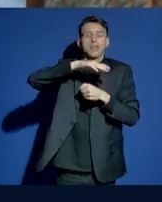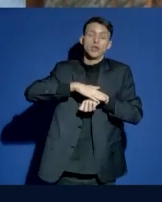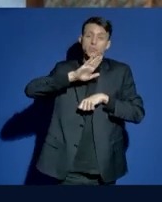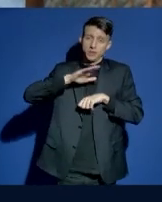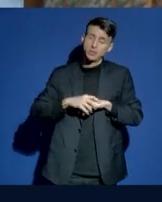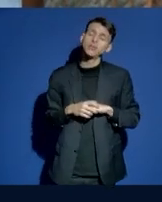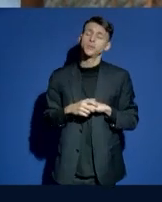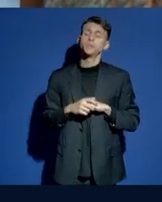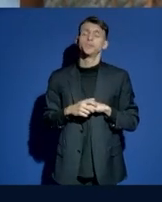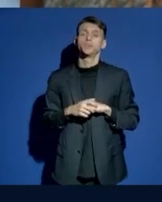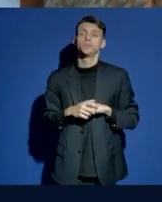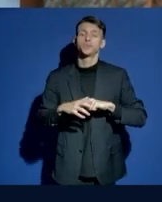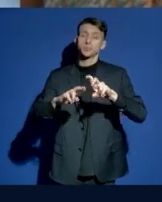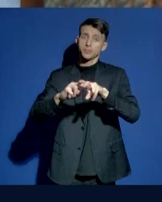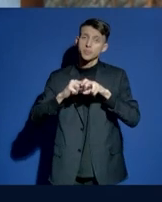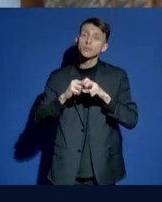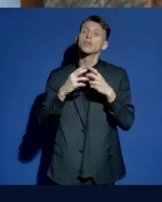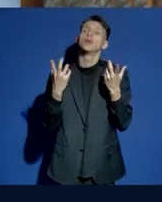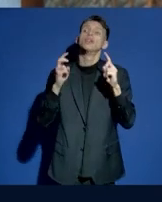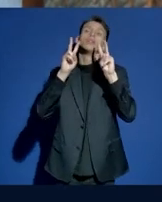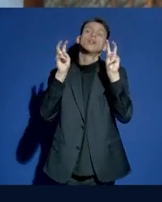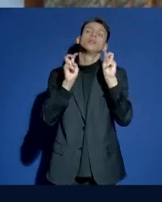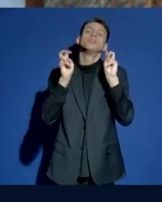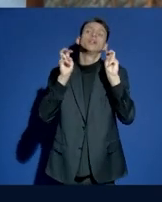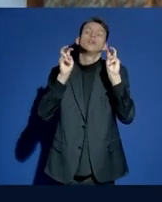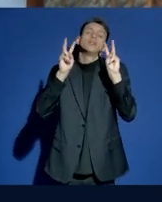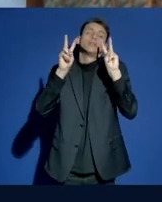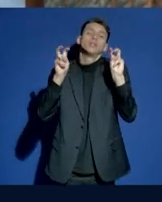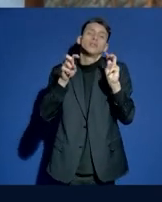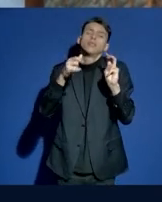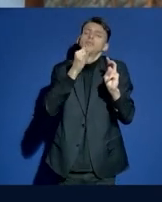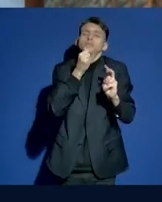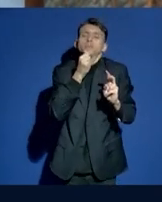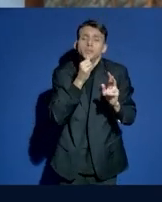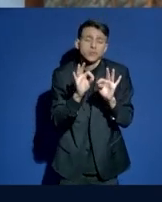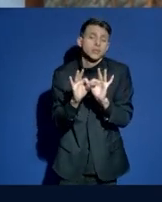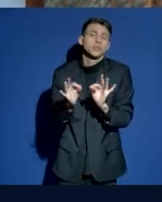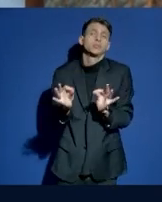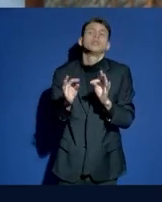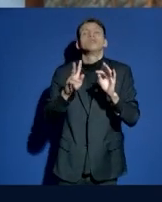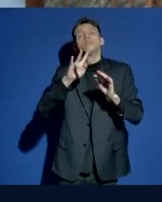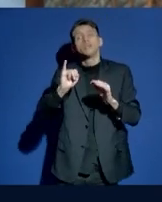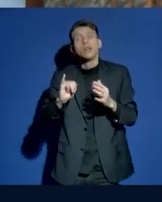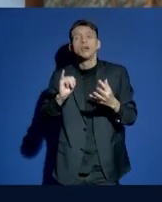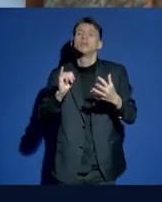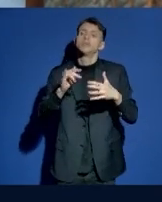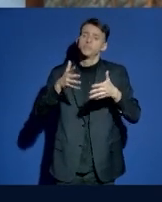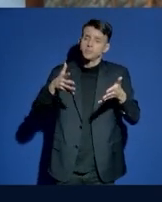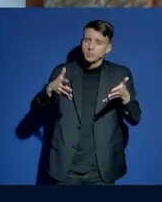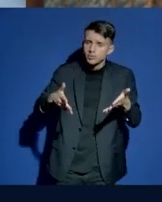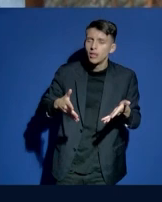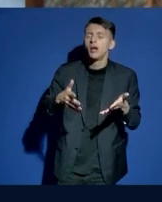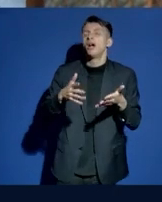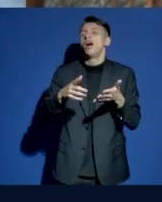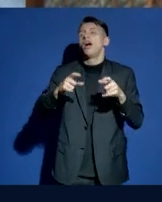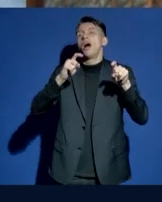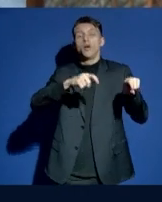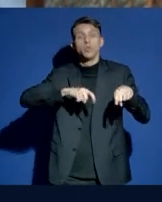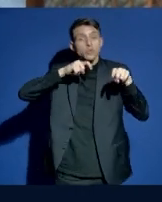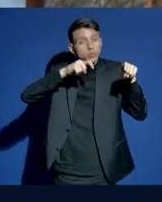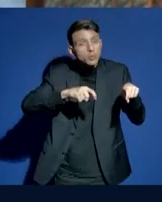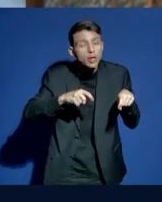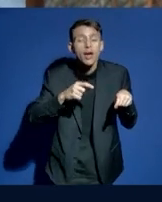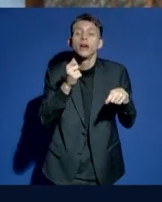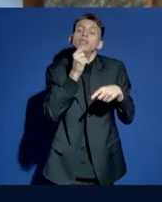no nosso no nosso âmbito Esse é um pequeno exemplo de novo que são a gente vai somando pequenas coisas agricultura está muito afinada né então